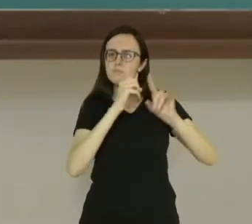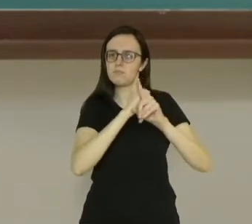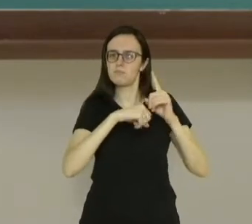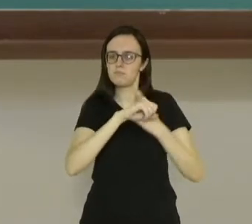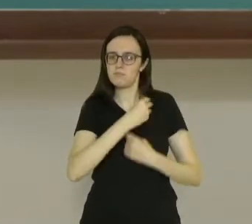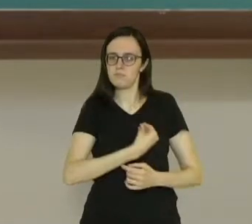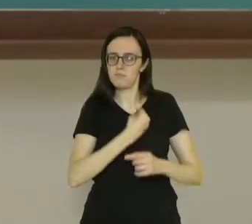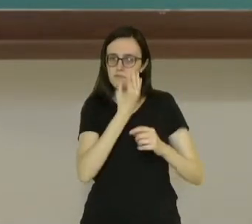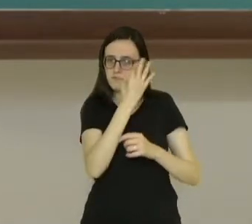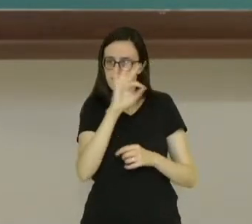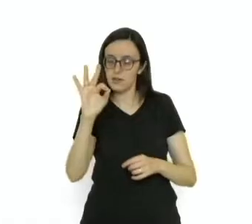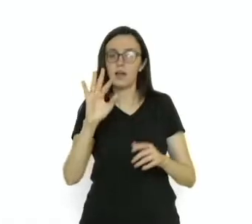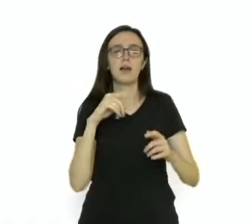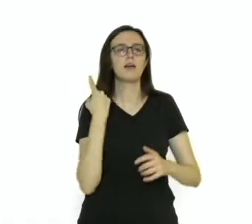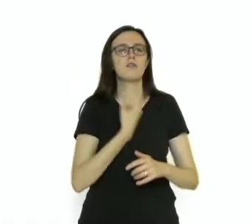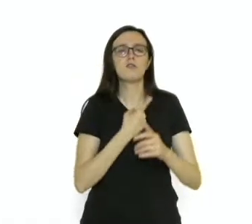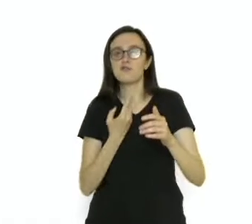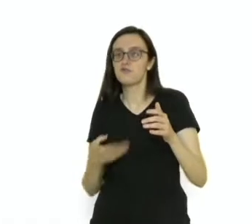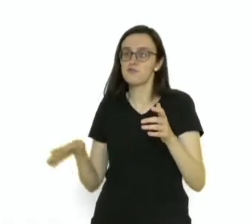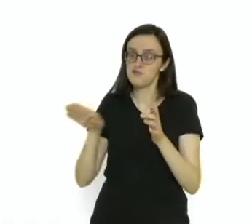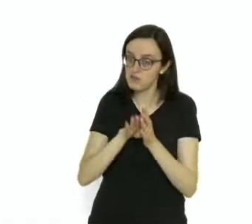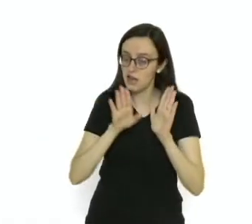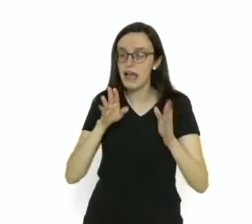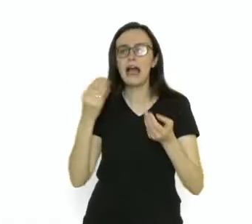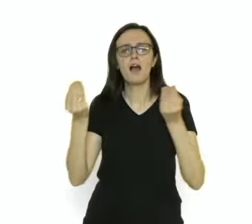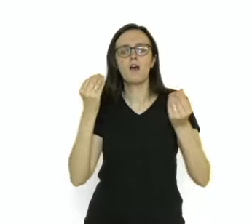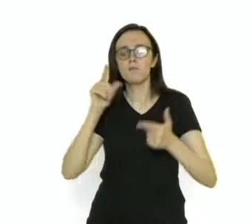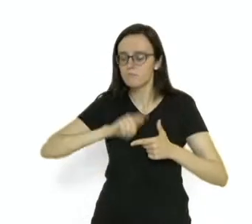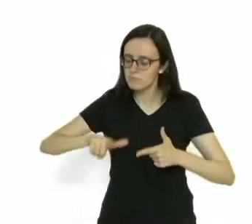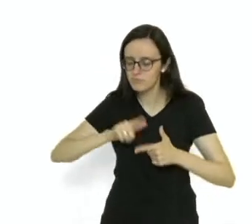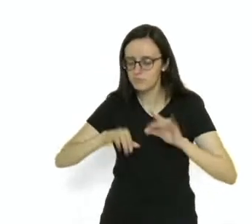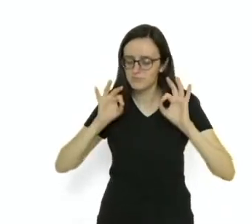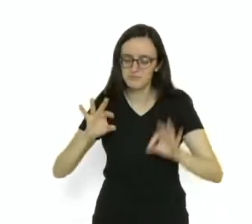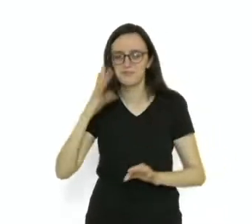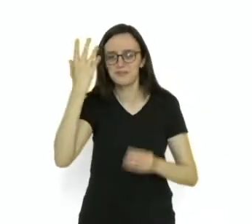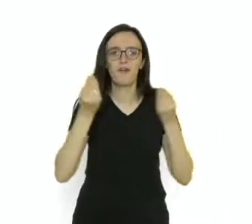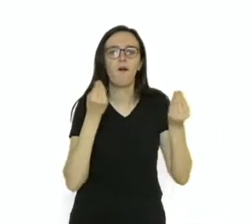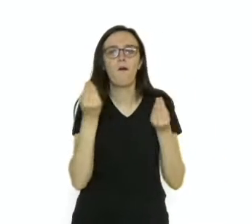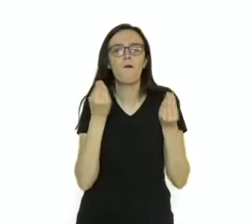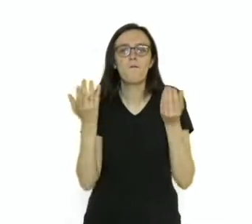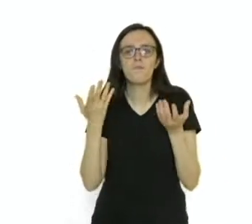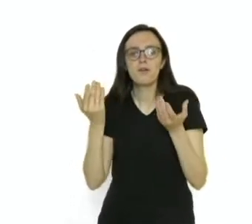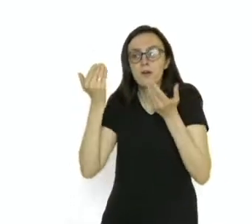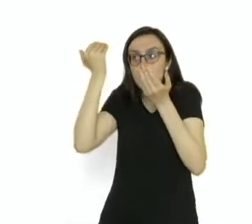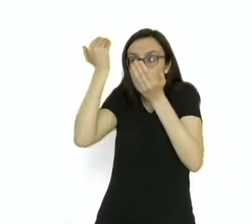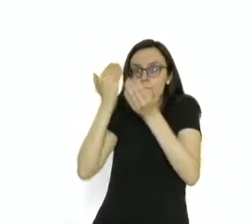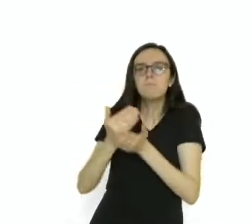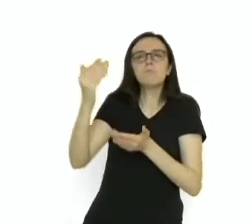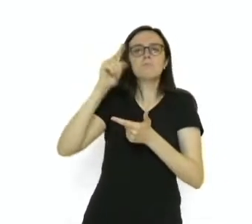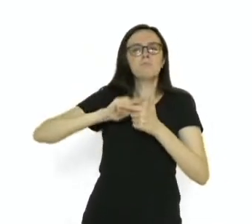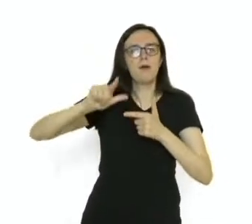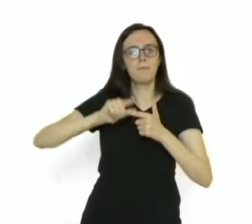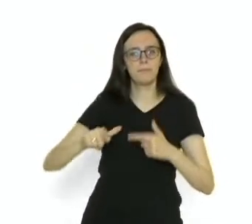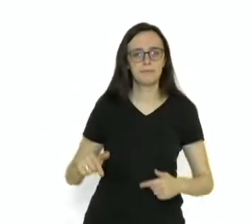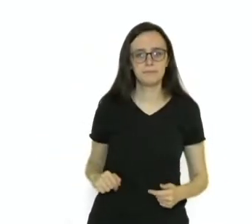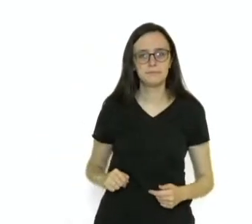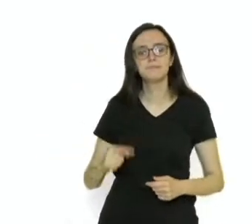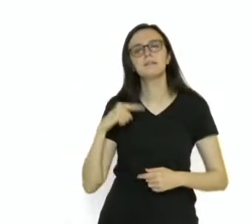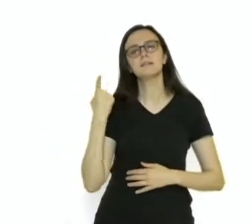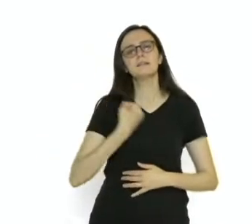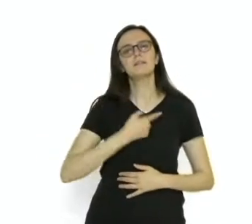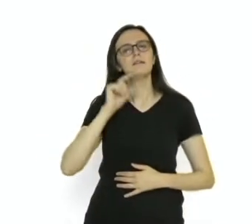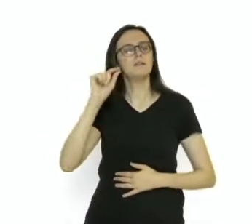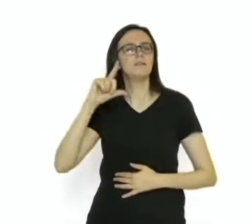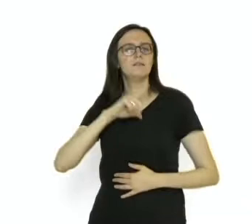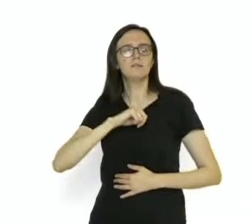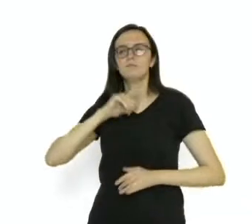sociedade francesa e a gente chega em como é que essa treta começa a acontecer, qual é o estupim ali do negócio. A gente vai ter